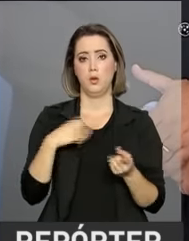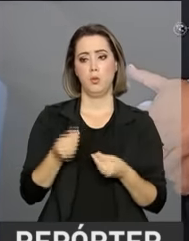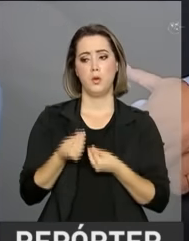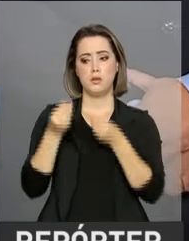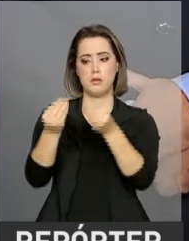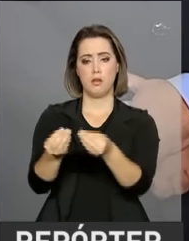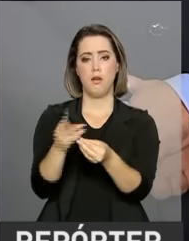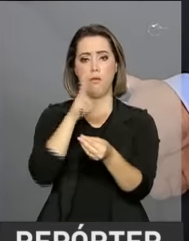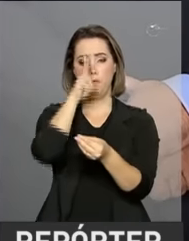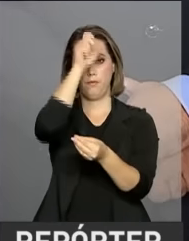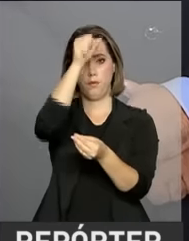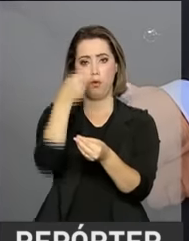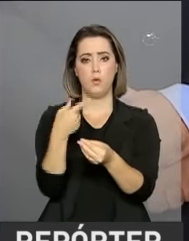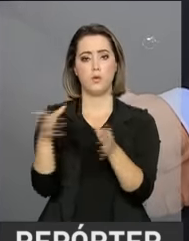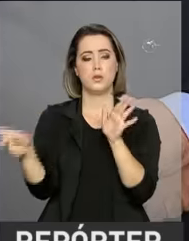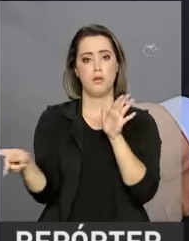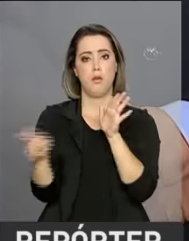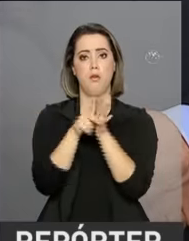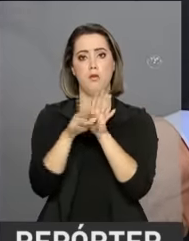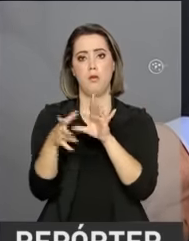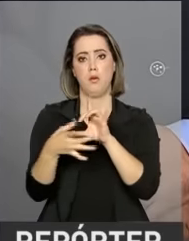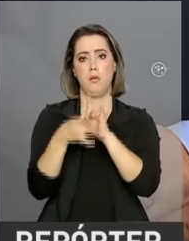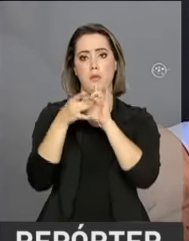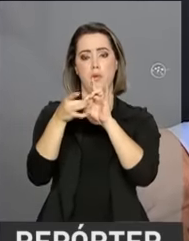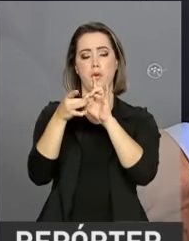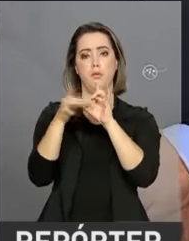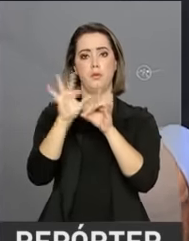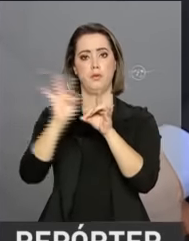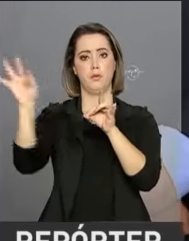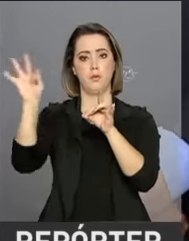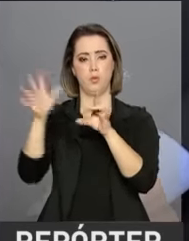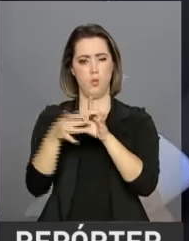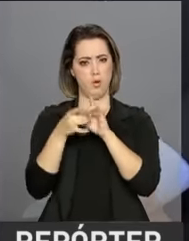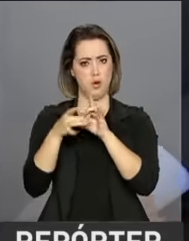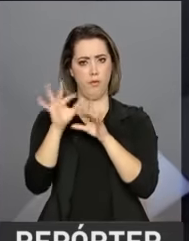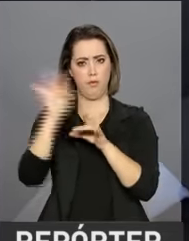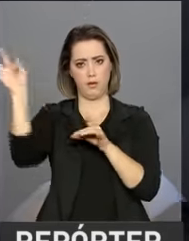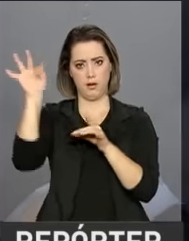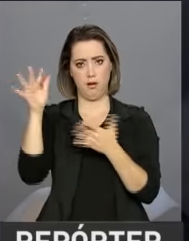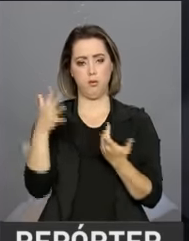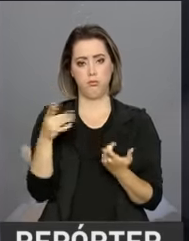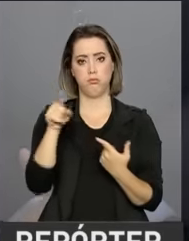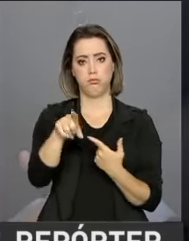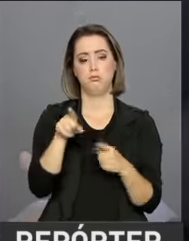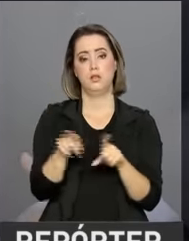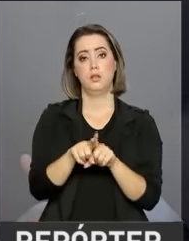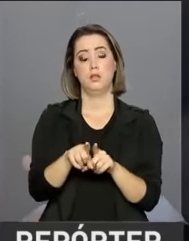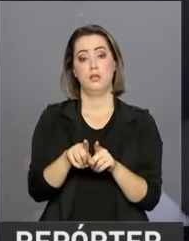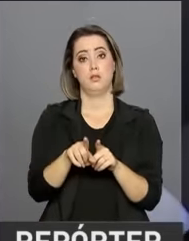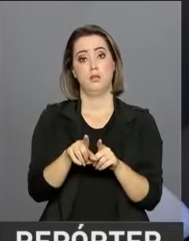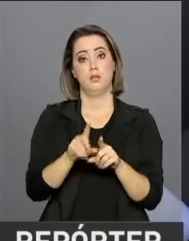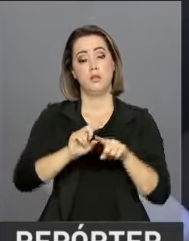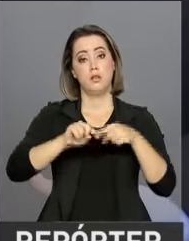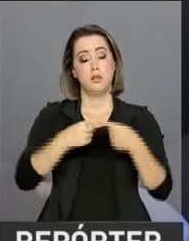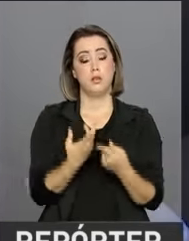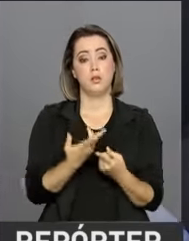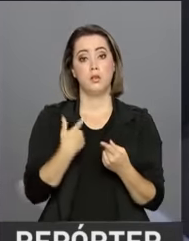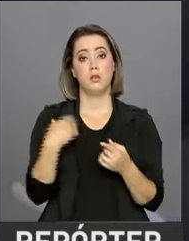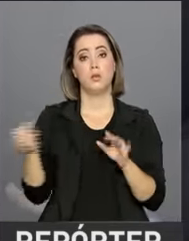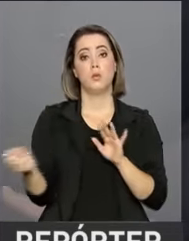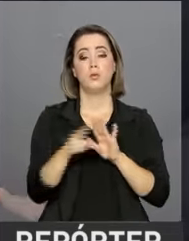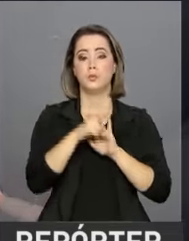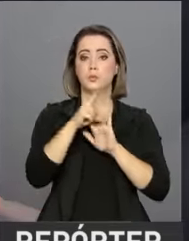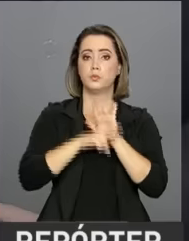fortalecer o princípio federativo e assim sendo fazer a reforma da Previdência